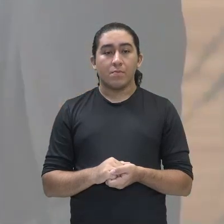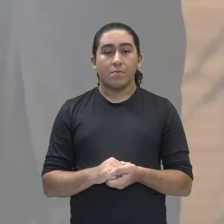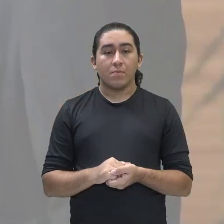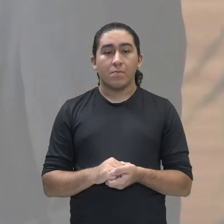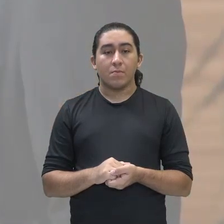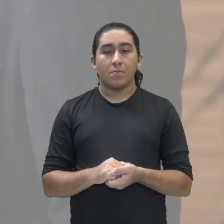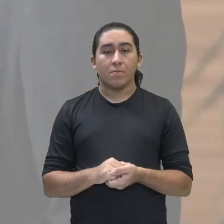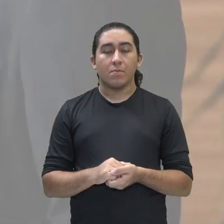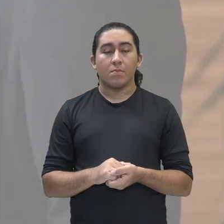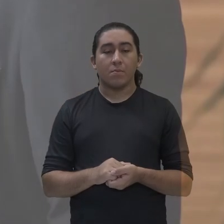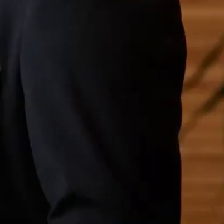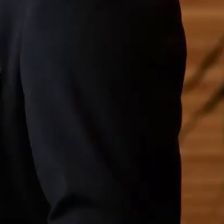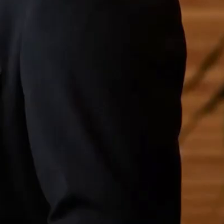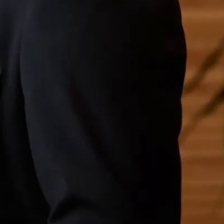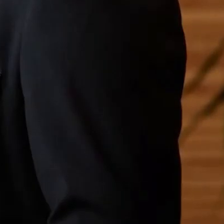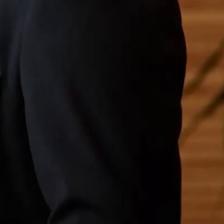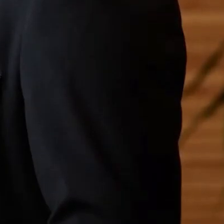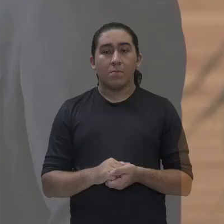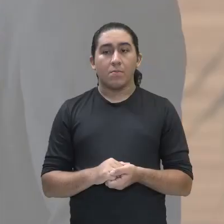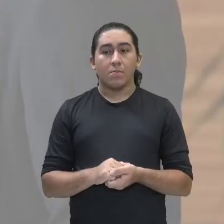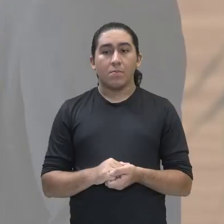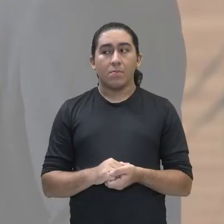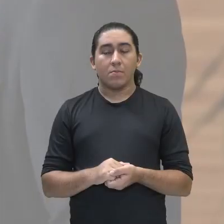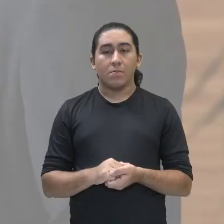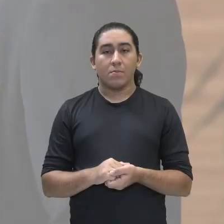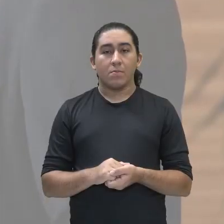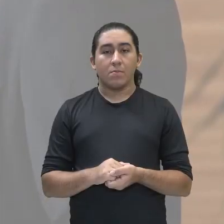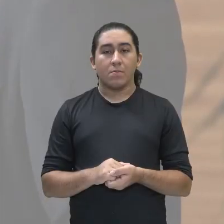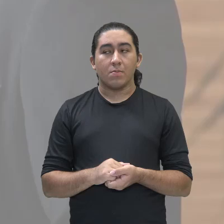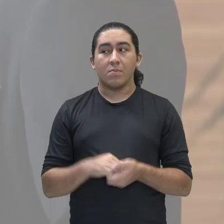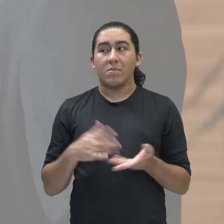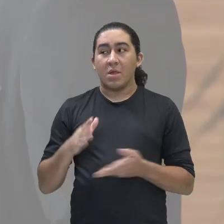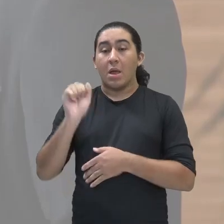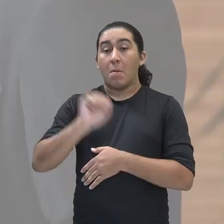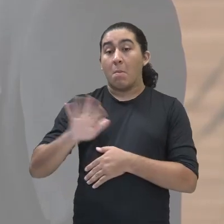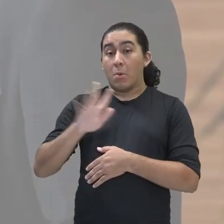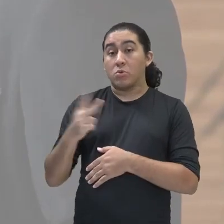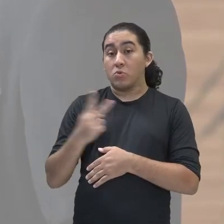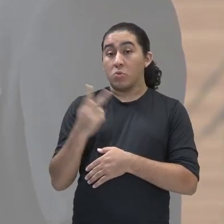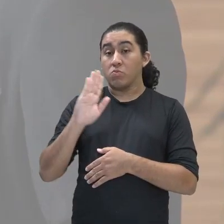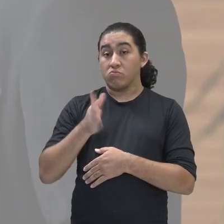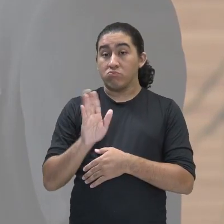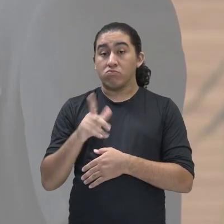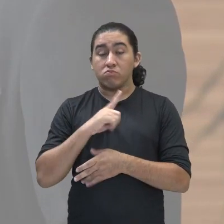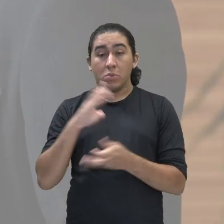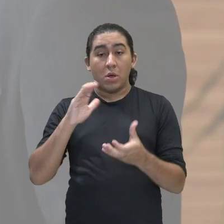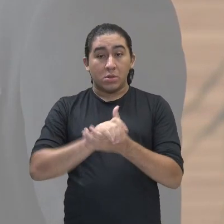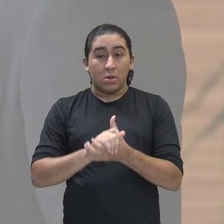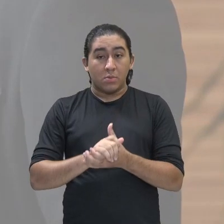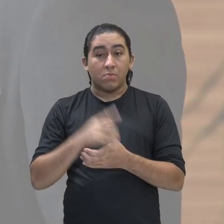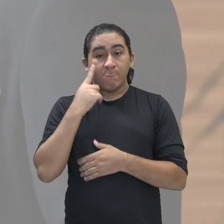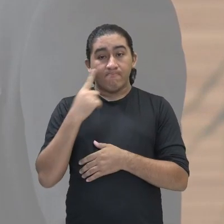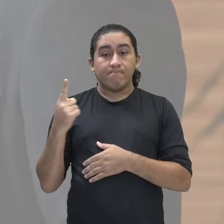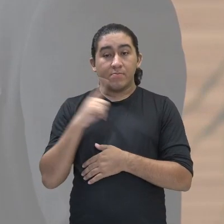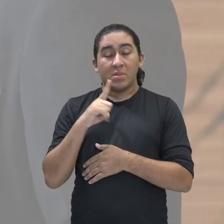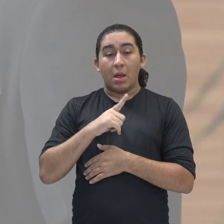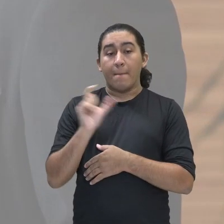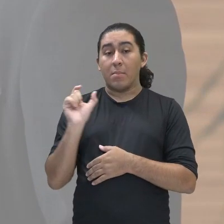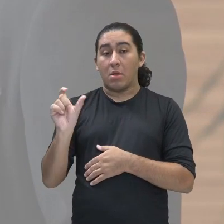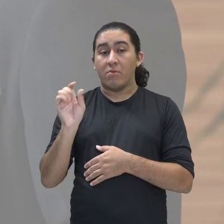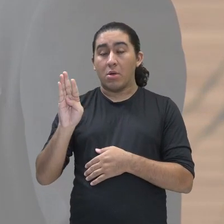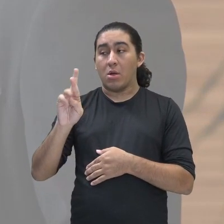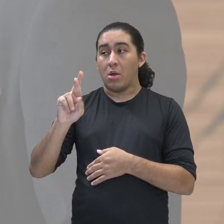foi a palavra boy. Então, em boy, que é menino, ok? Então, boyfriend, o namorado.